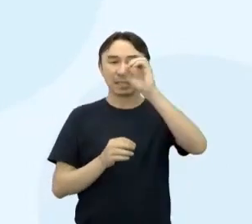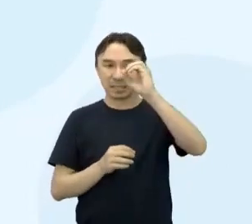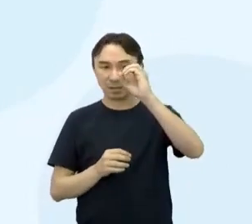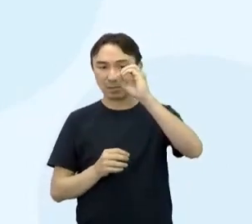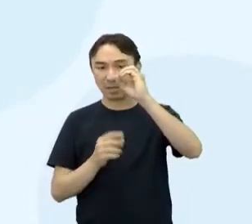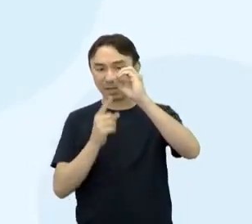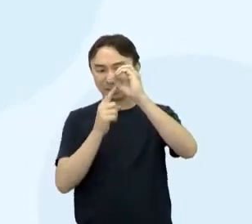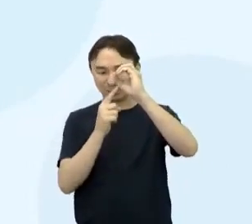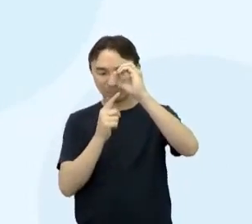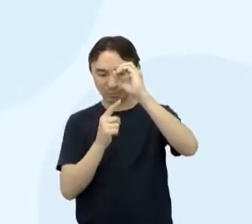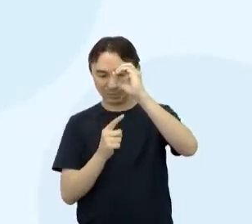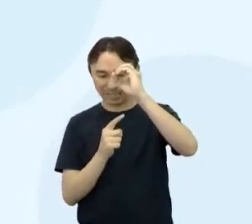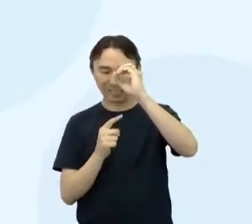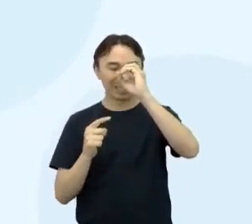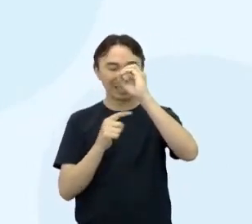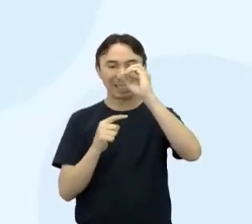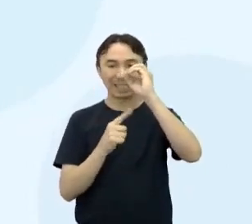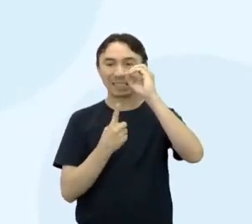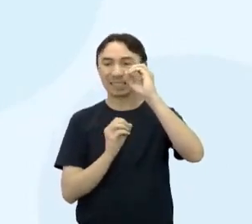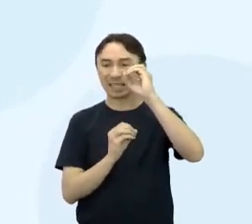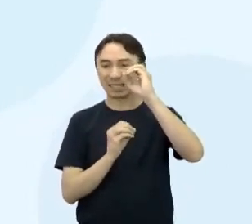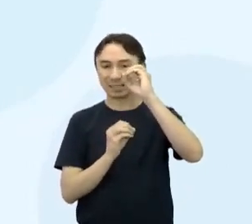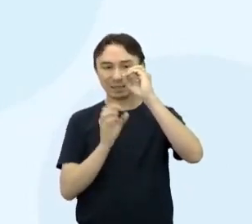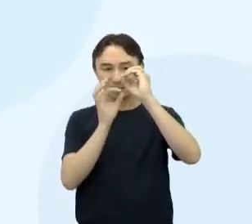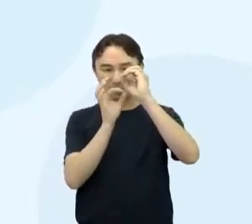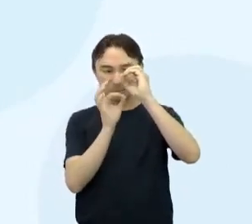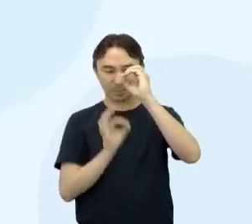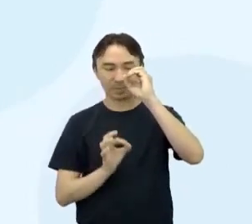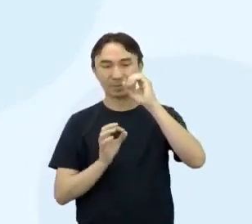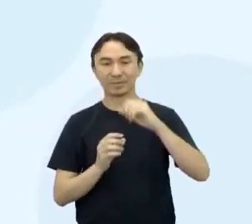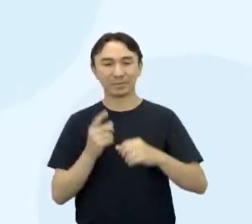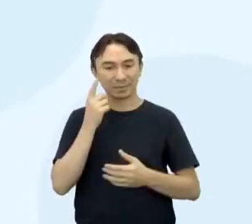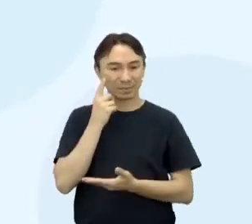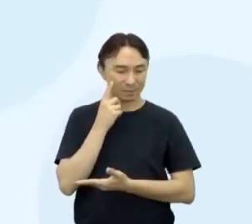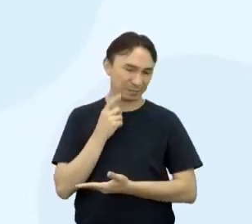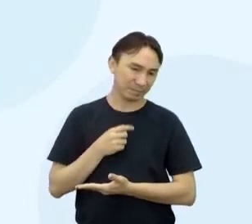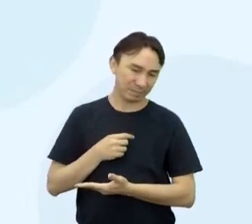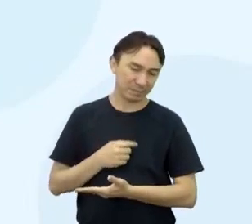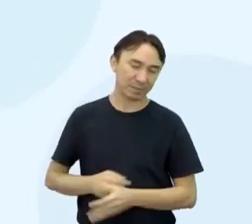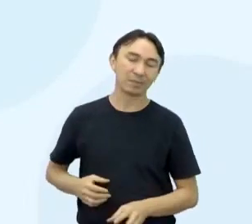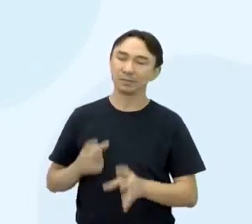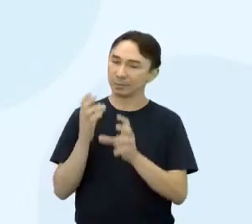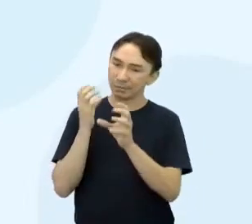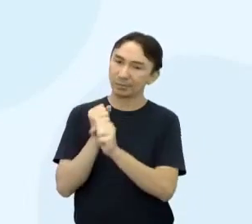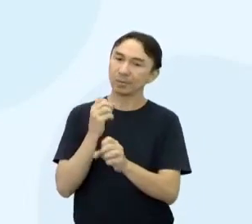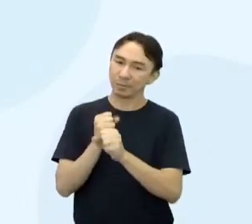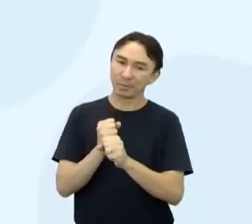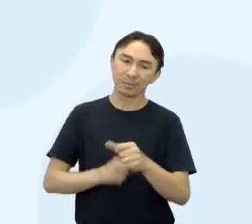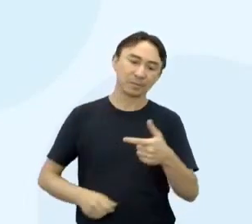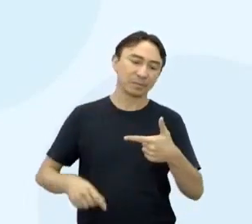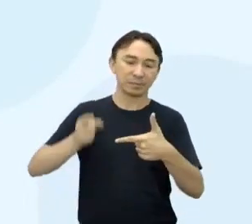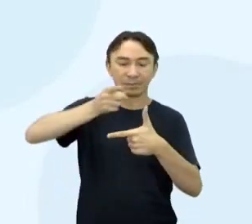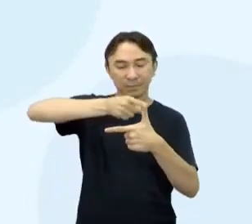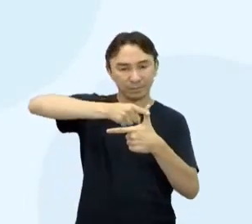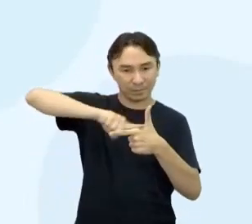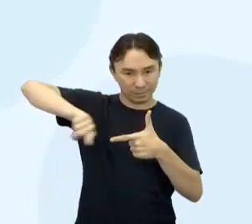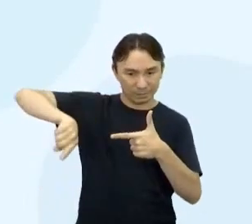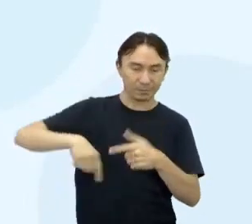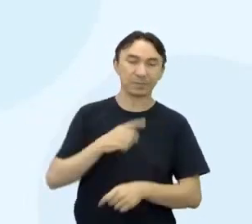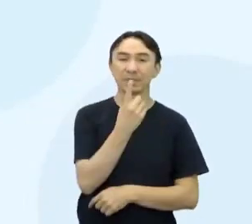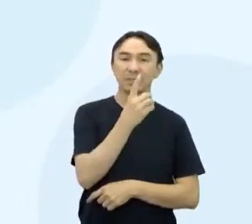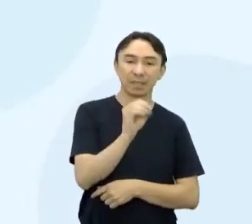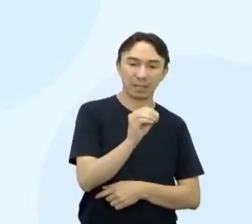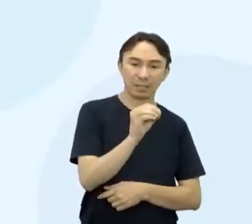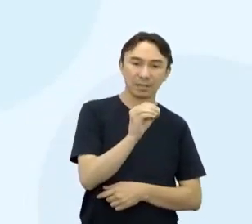centímetros. Então, como que eu faço essa conta? Ó, o 8 cabe no 10 uma vez, né? 1 vezes 8, 8 para 10 sobra um